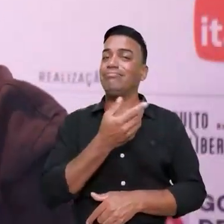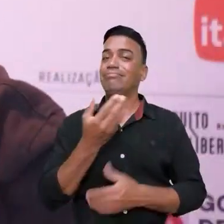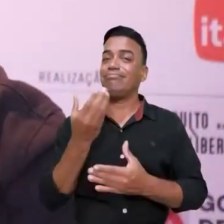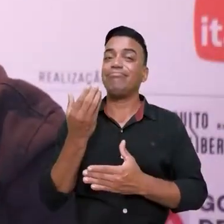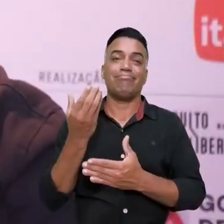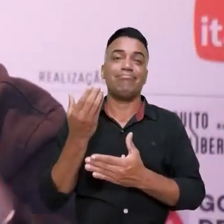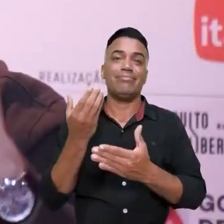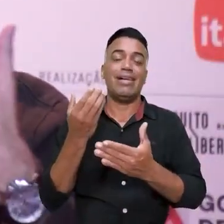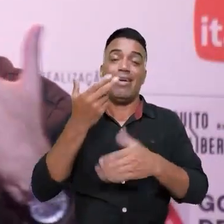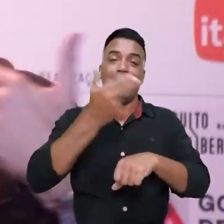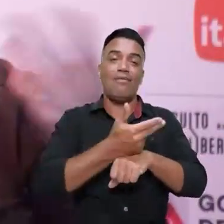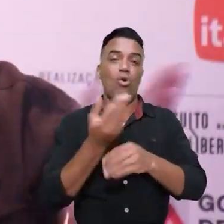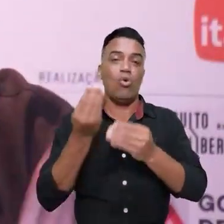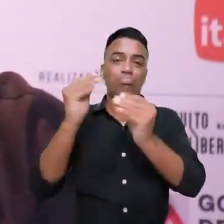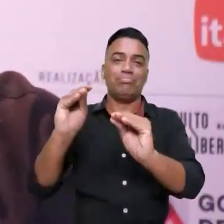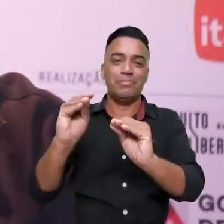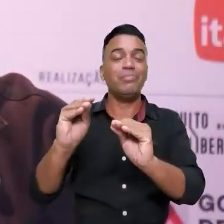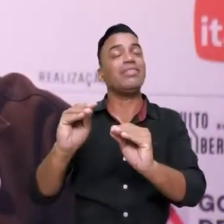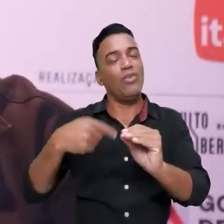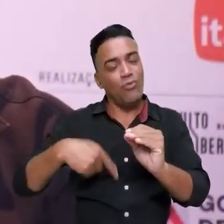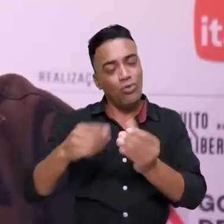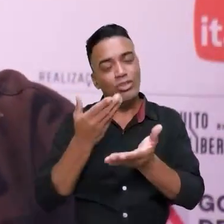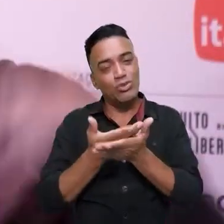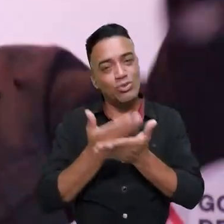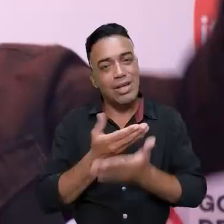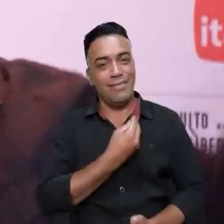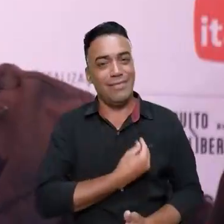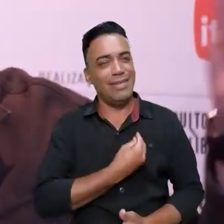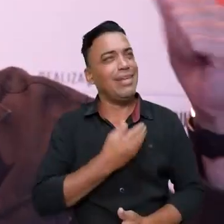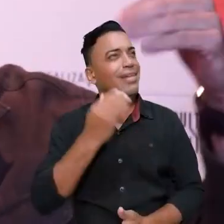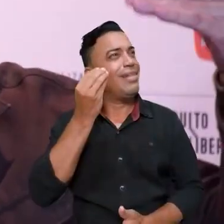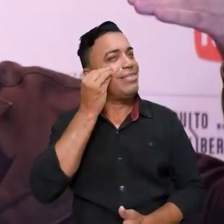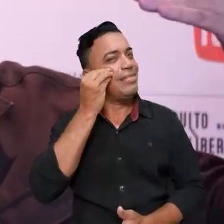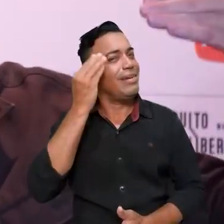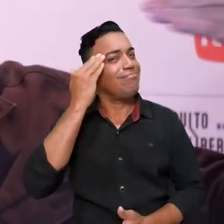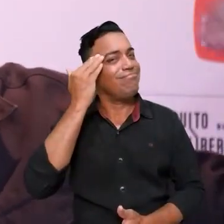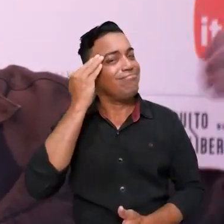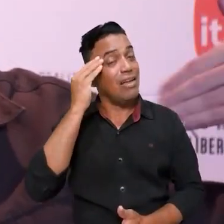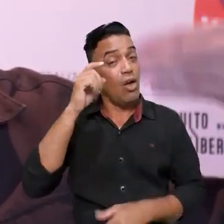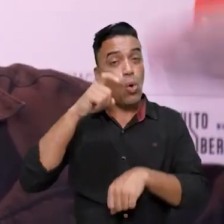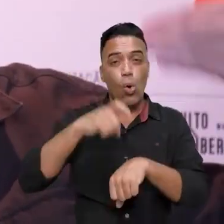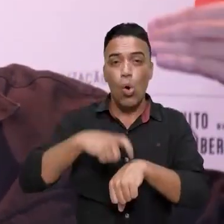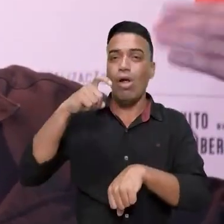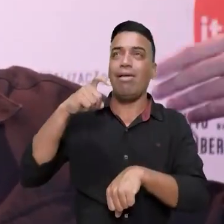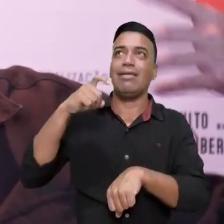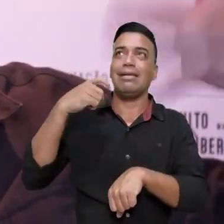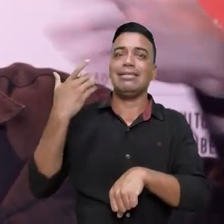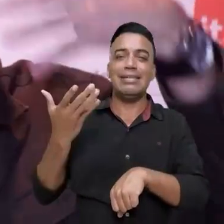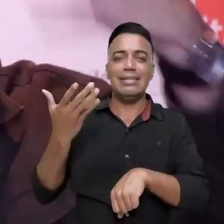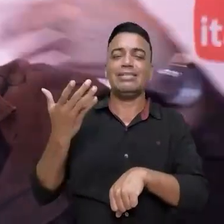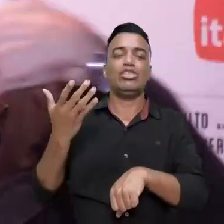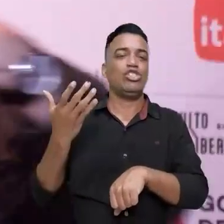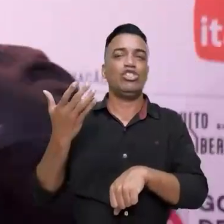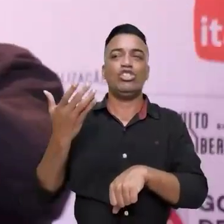aí eu fui estudar na vida. Eu fui tentar entender assim que era hora de